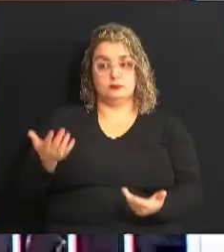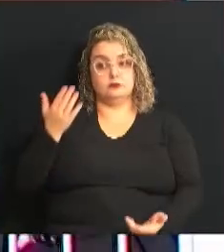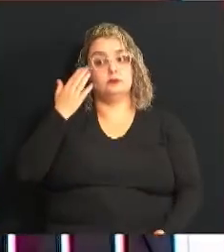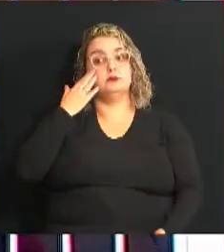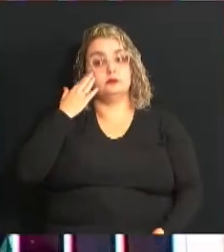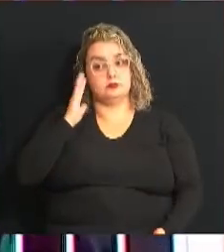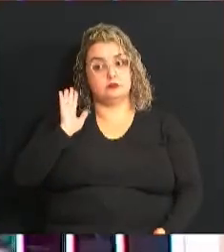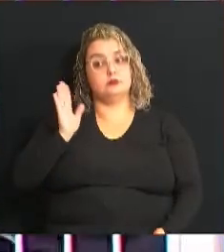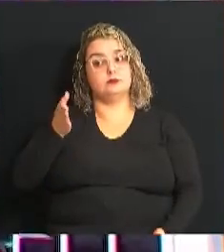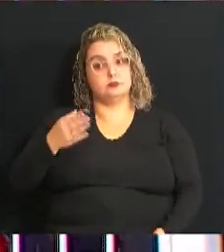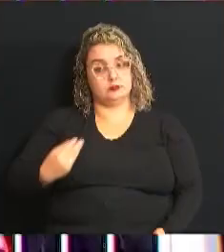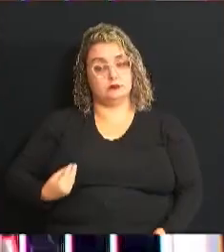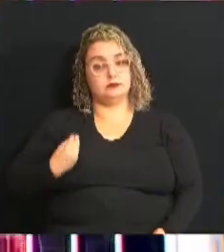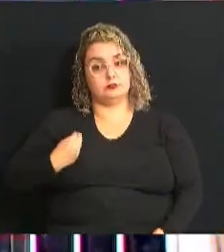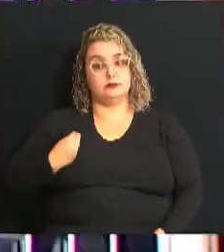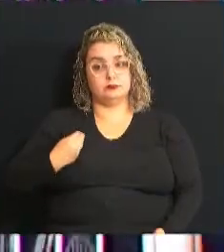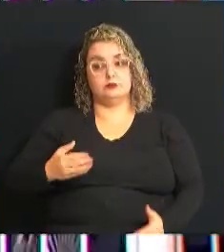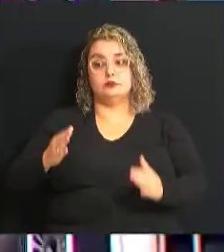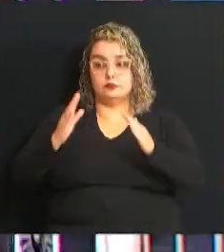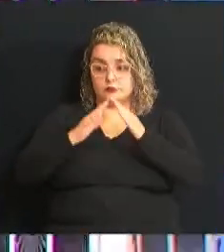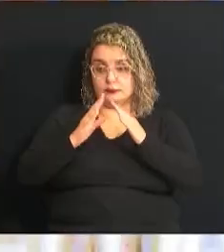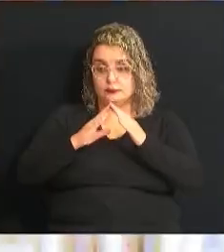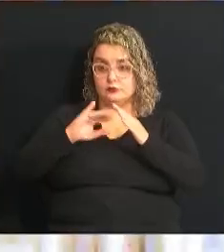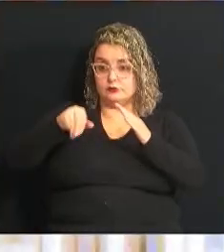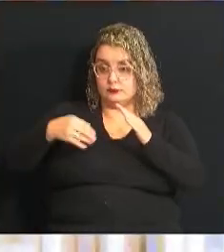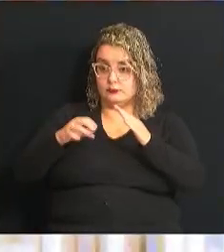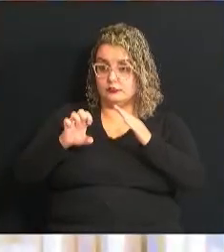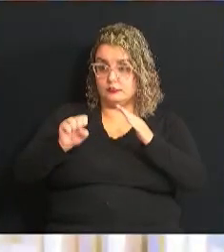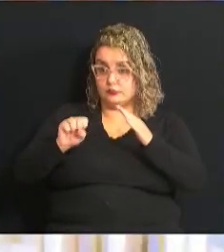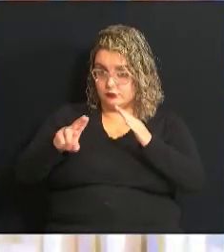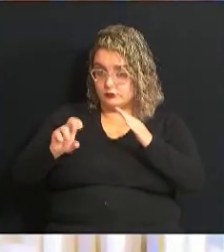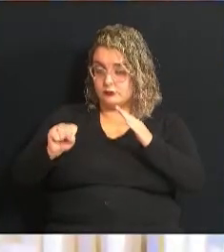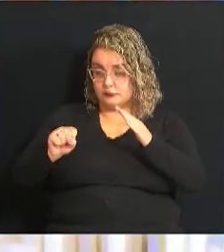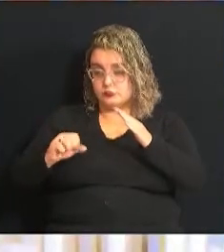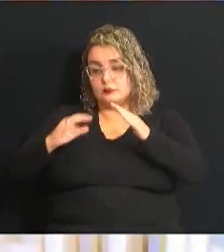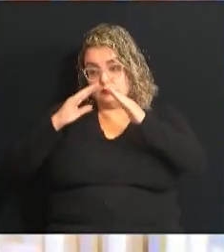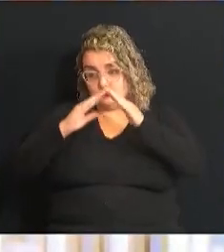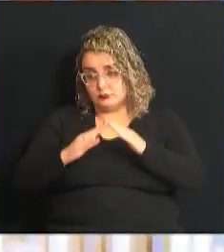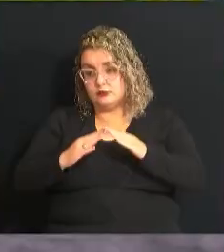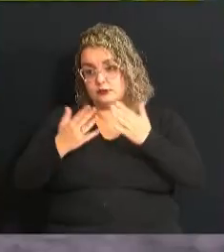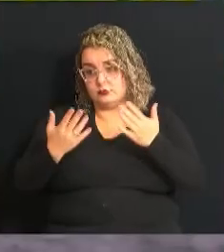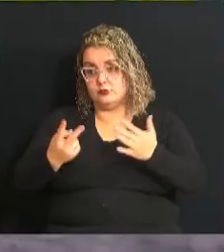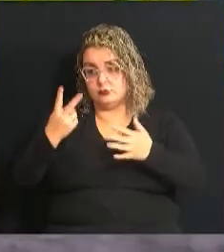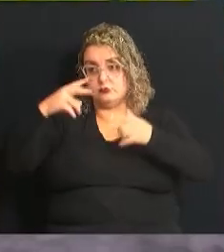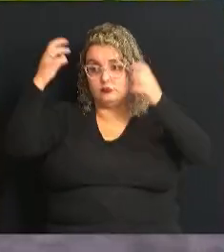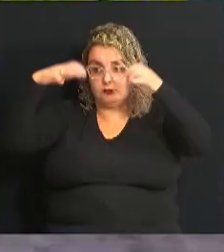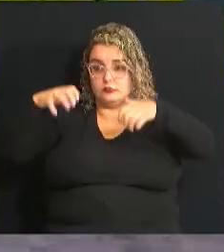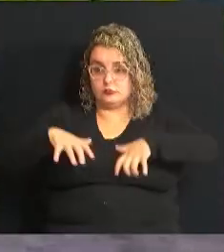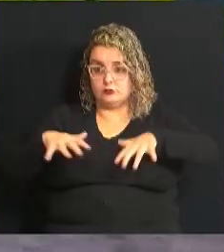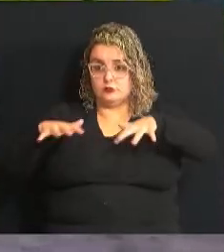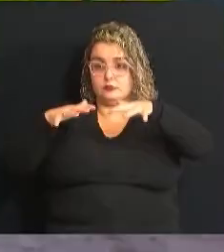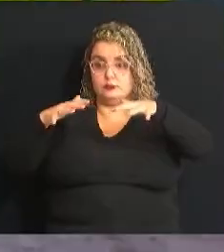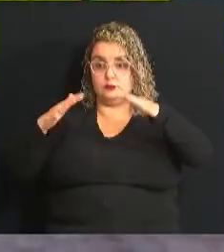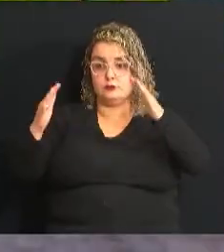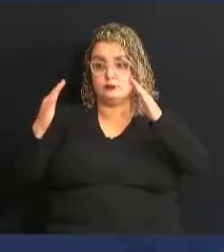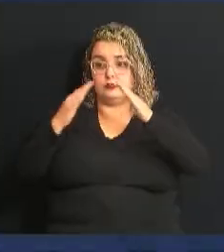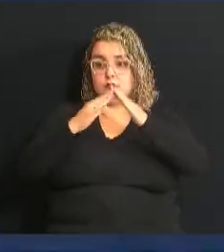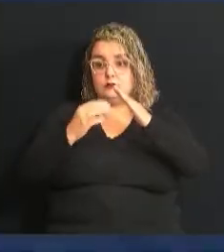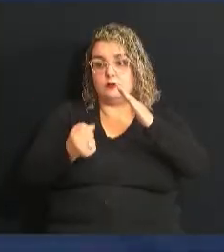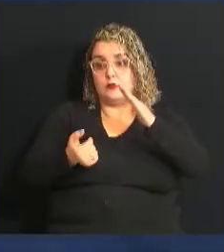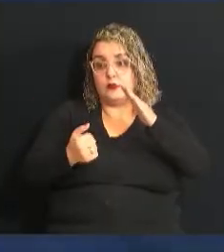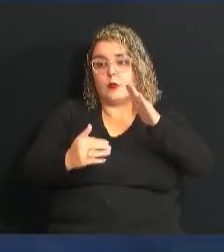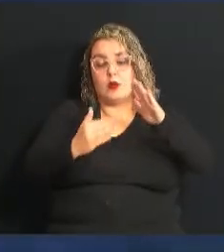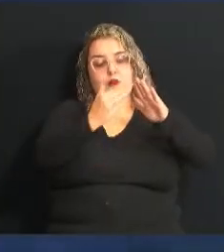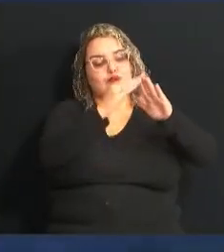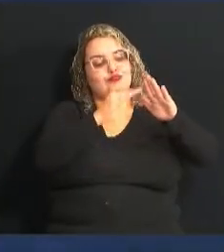passou. Essa é a casa onde seu Jesus mora. Em 2 dessas enchentes que ele contou, a água chegou quase até o